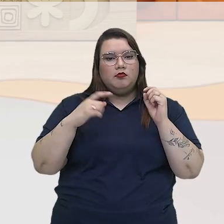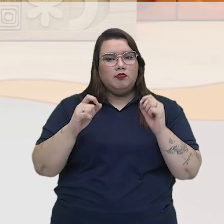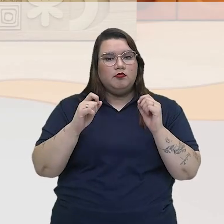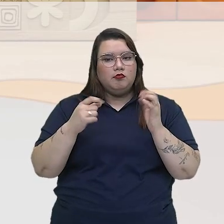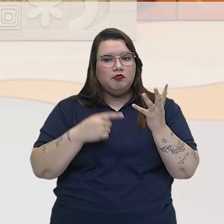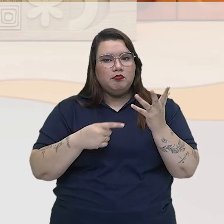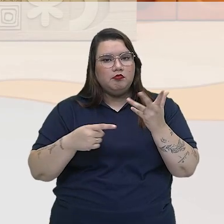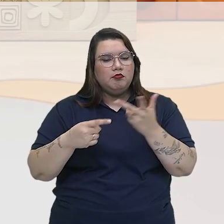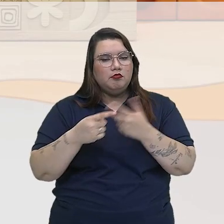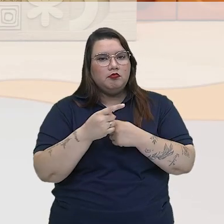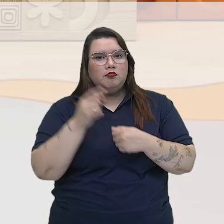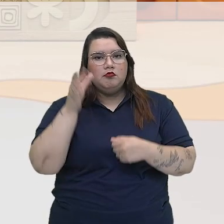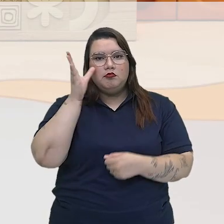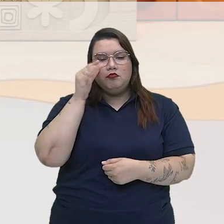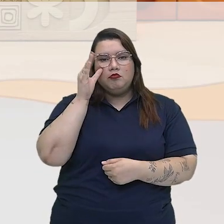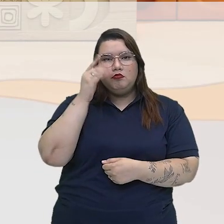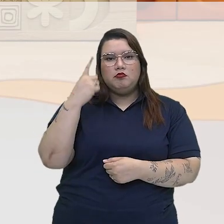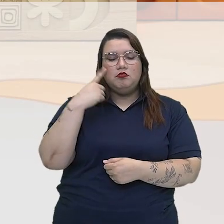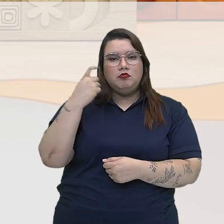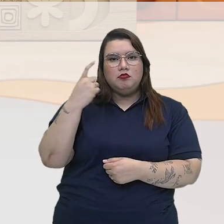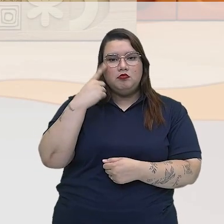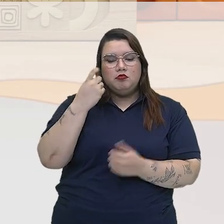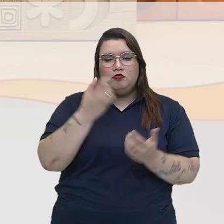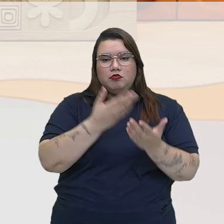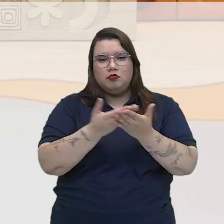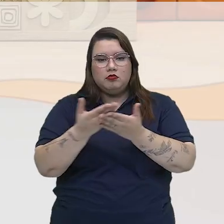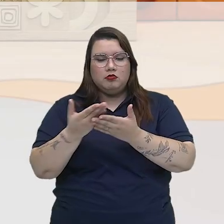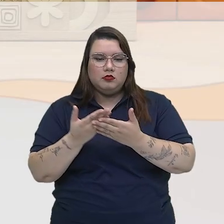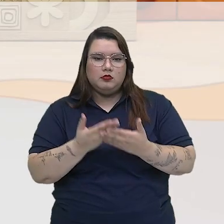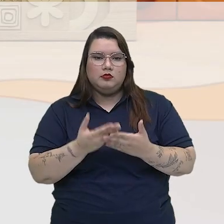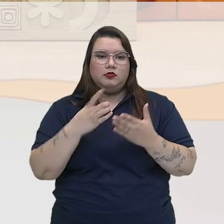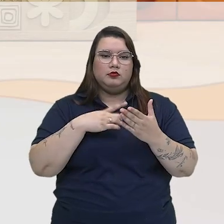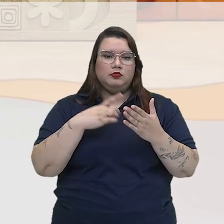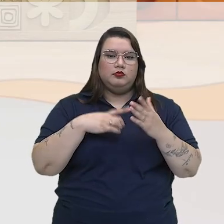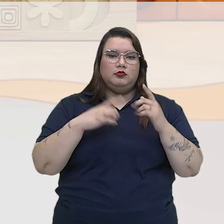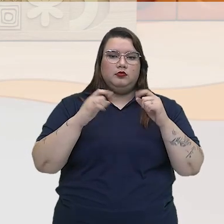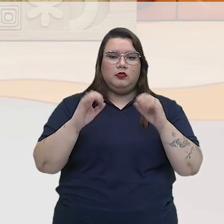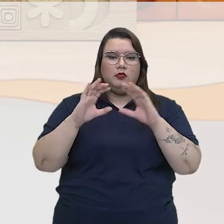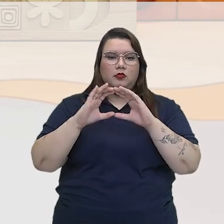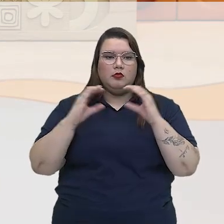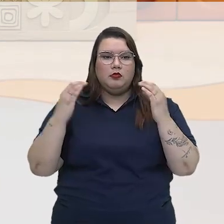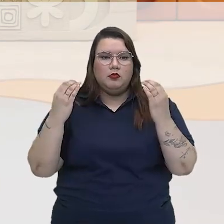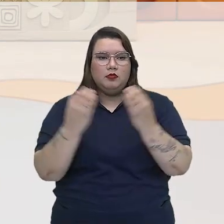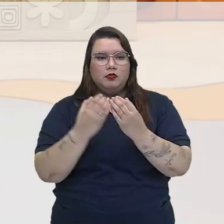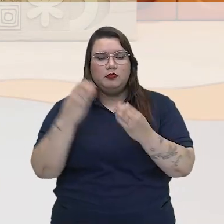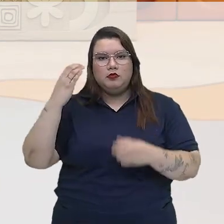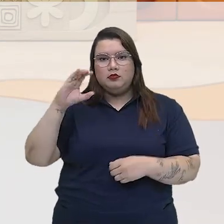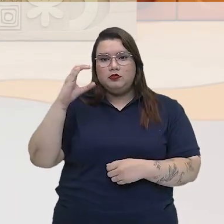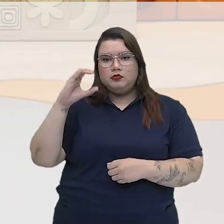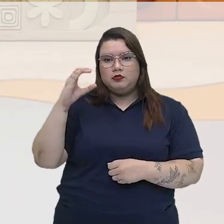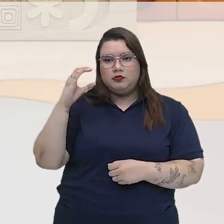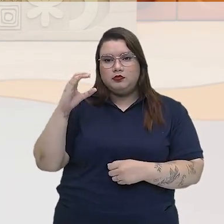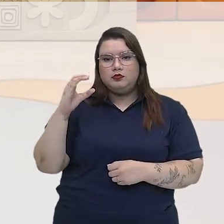muita curiosidade. Nós temos aí a comunidade científica